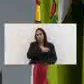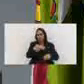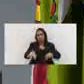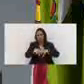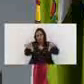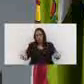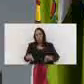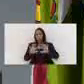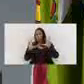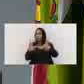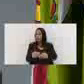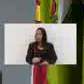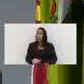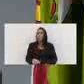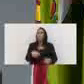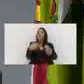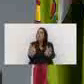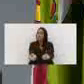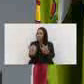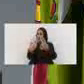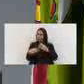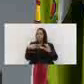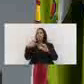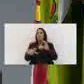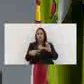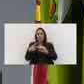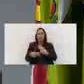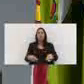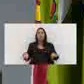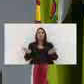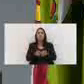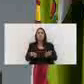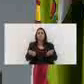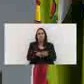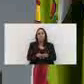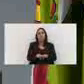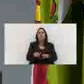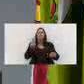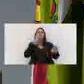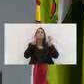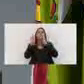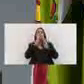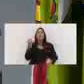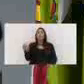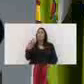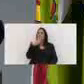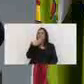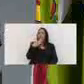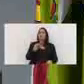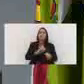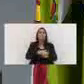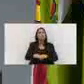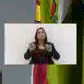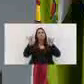que nos assistem pela TV Câmara, também pelo Facebook, boa noite especial aqui ao nosso professor Walter